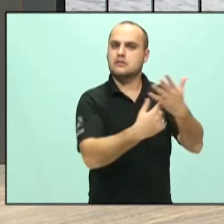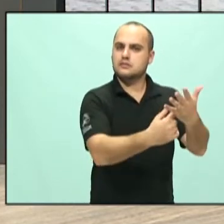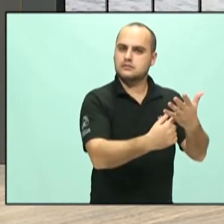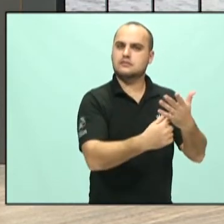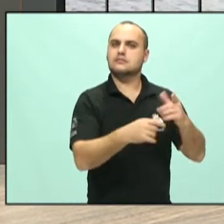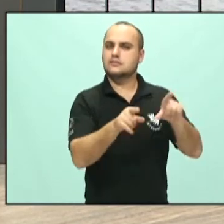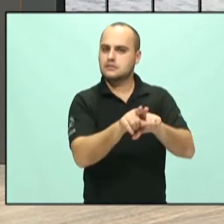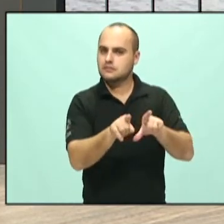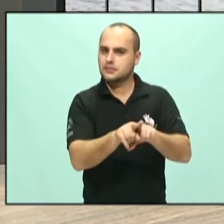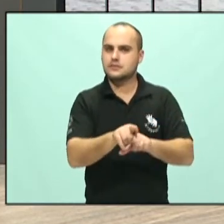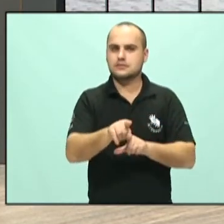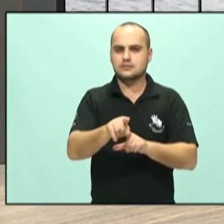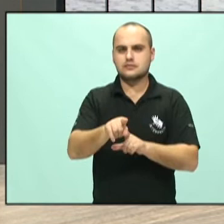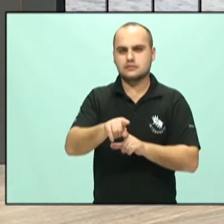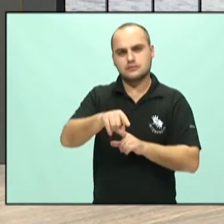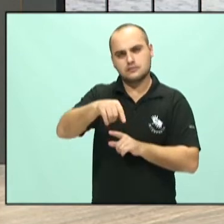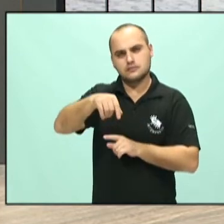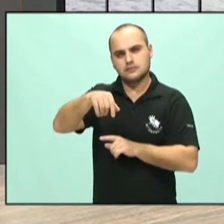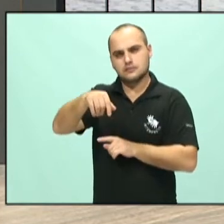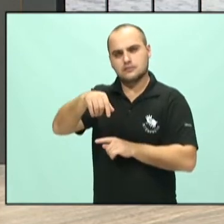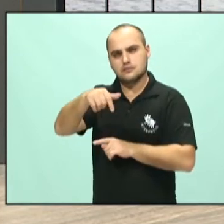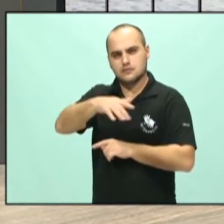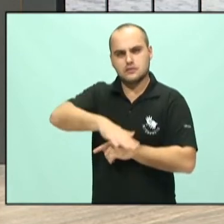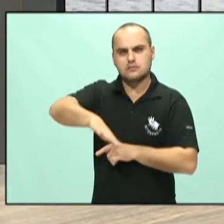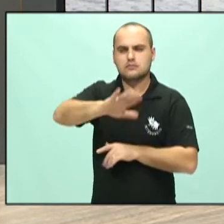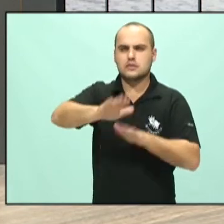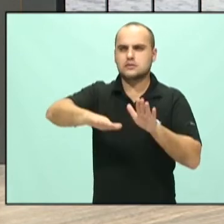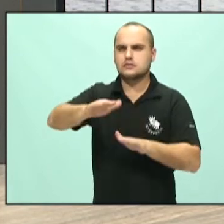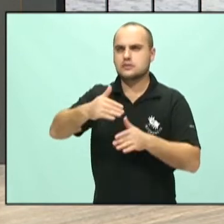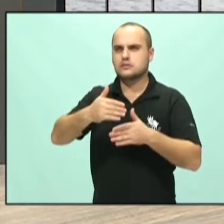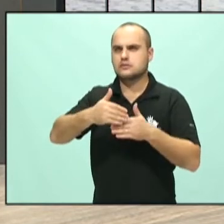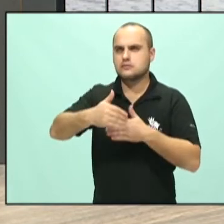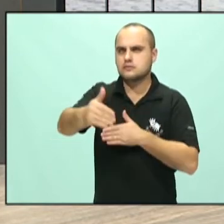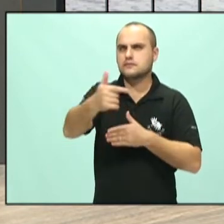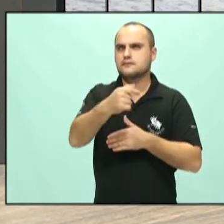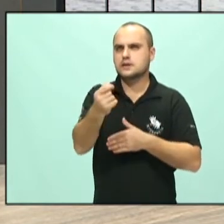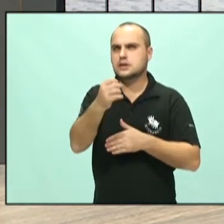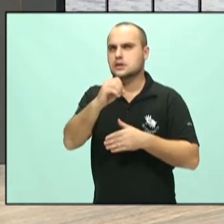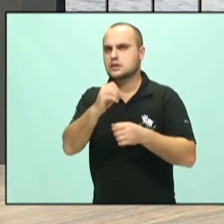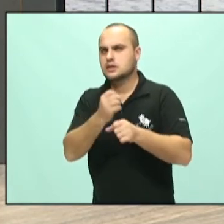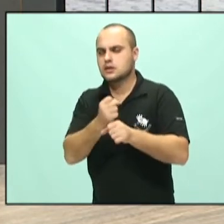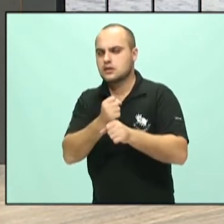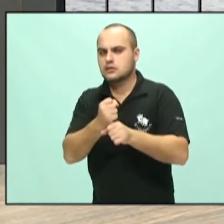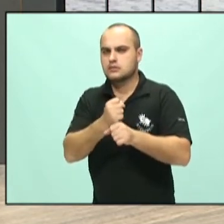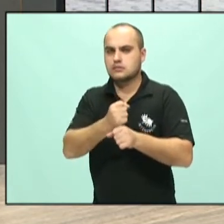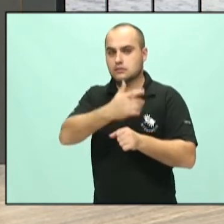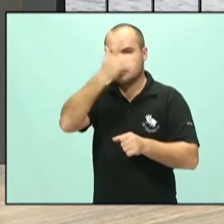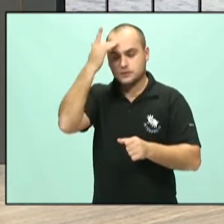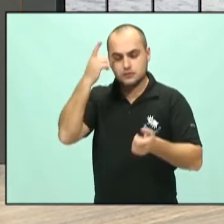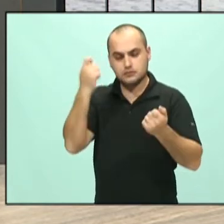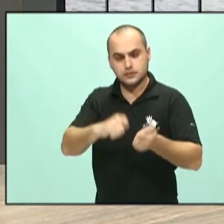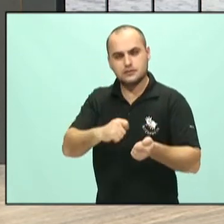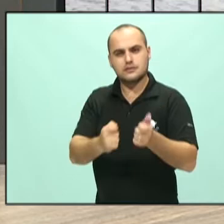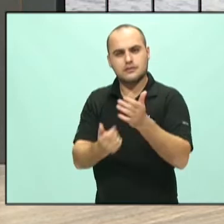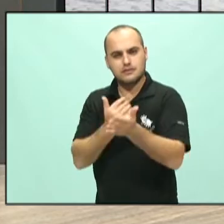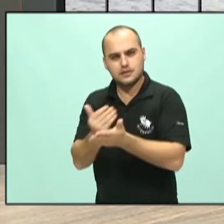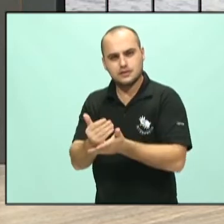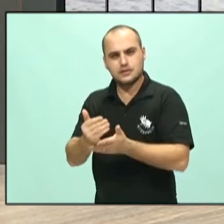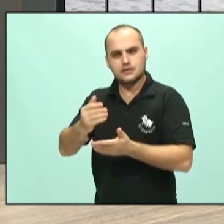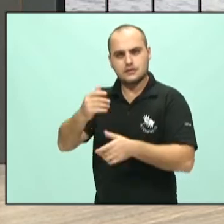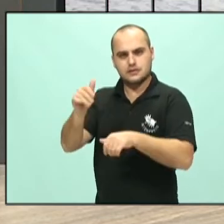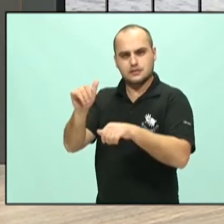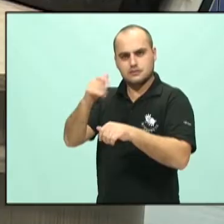né? Que o Bauman vem falando aí há mais em torno de 20 anos, que é do indivíduo moldar a sociedade em a